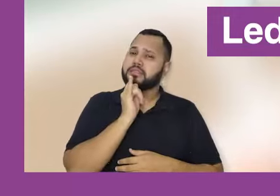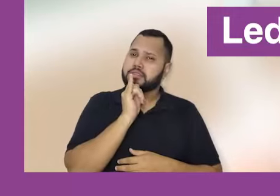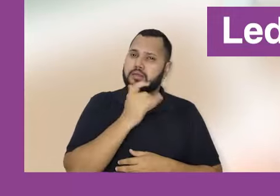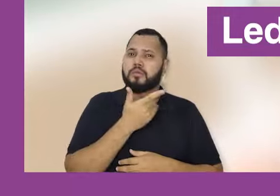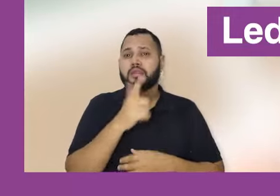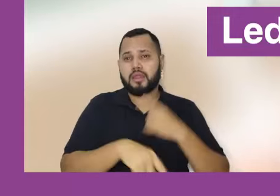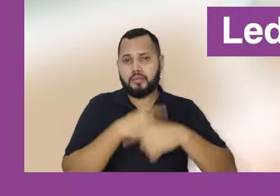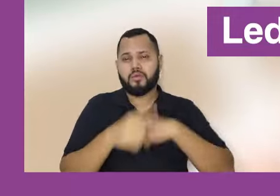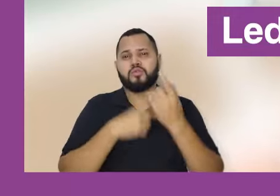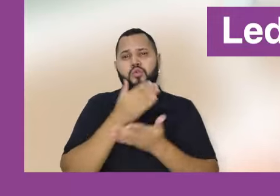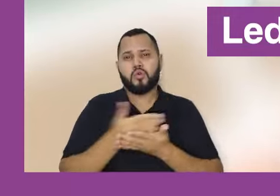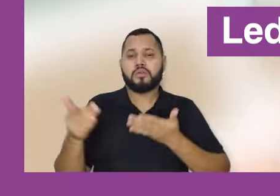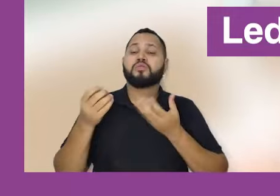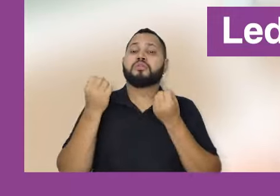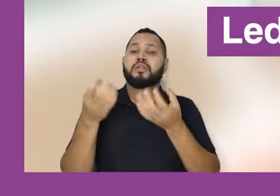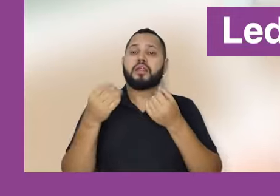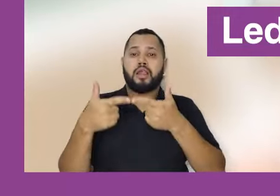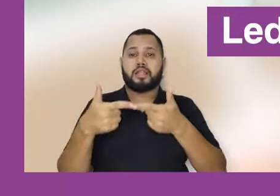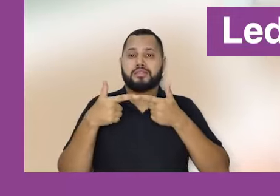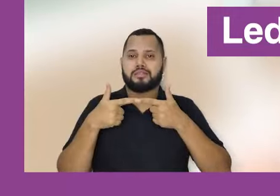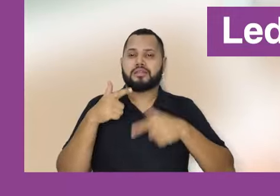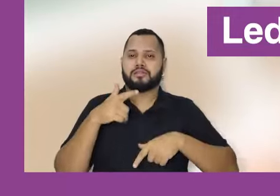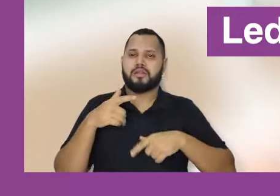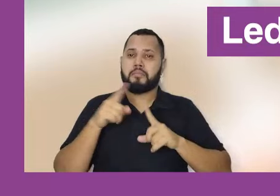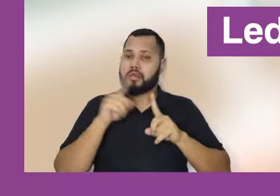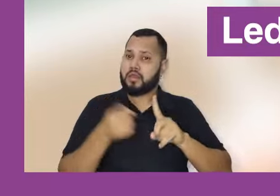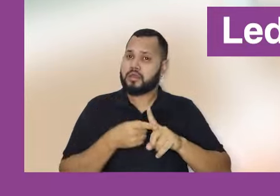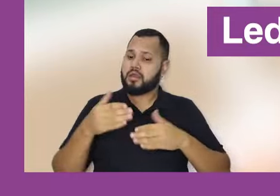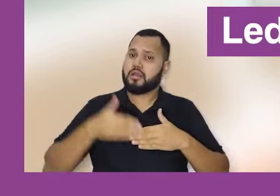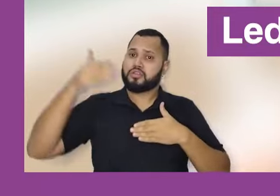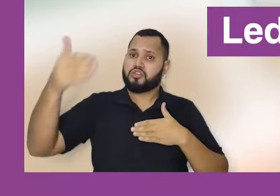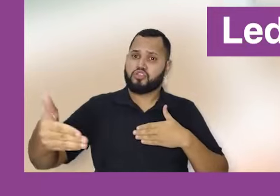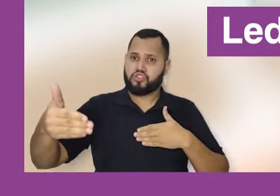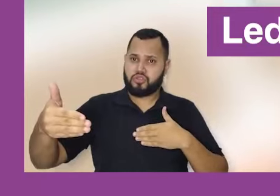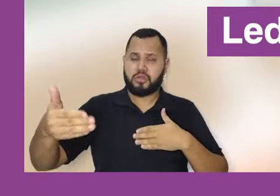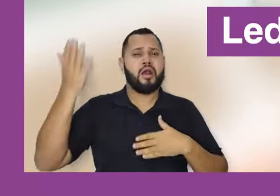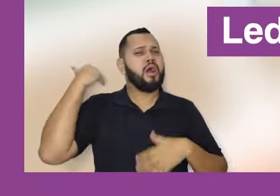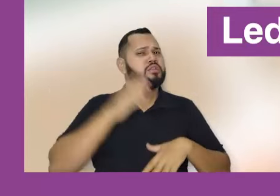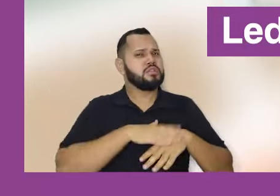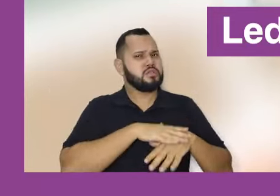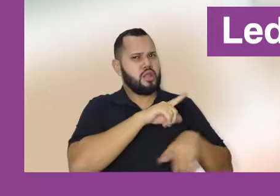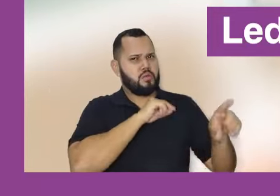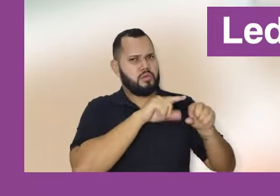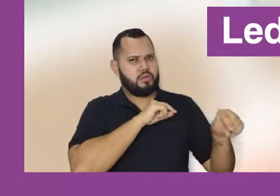começou a oferecer a licença maternidade estendida já de imediato mesmo enquanto era facultativa a paternidade